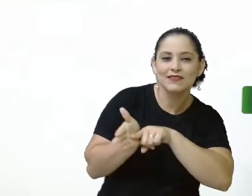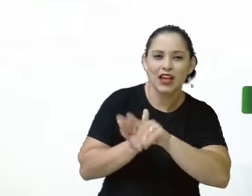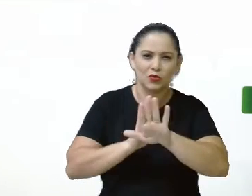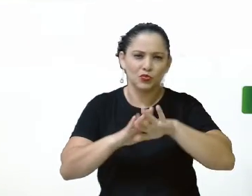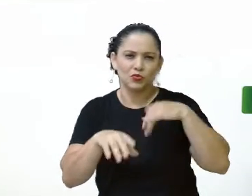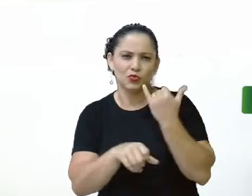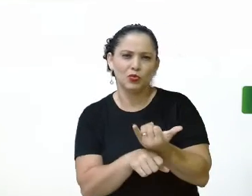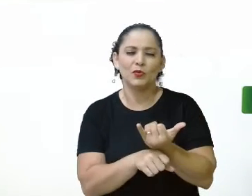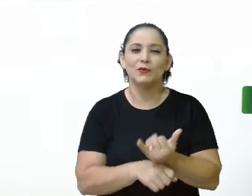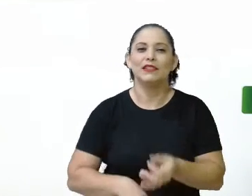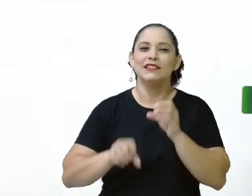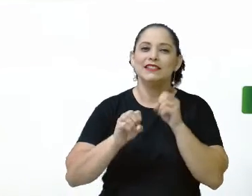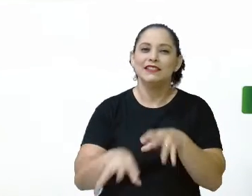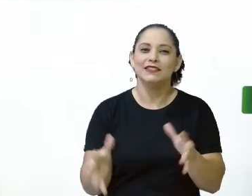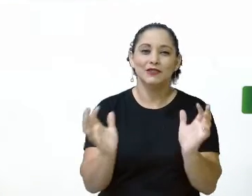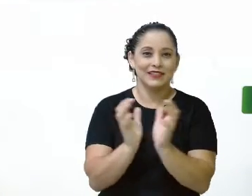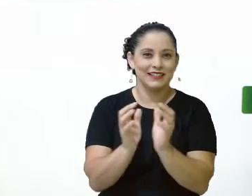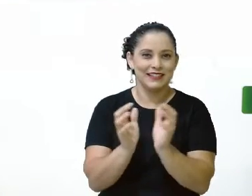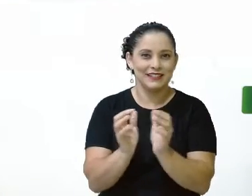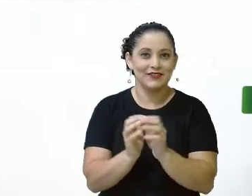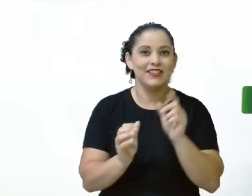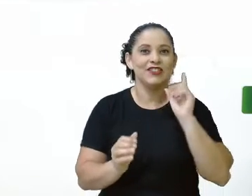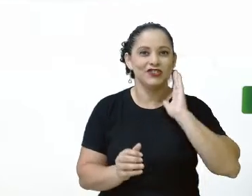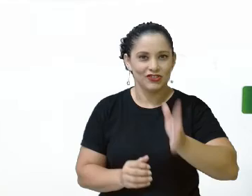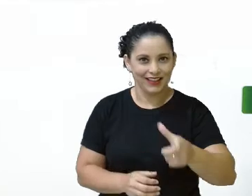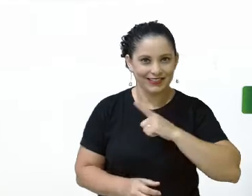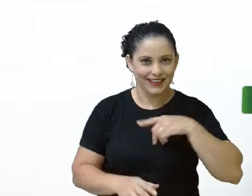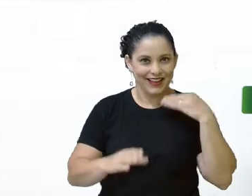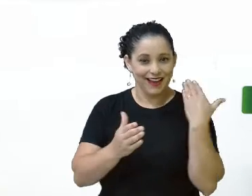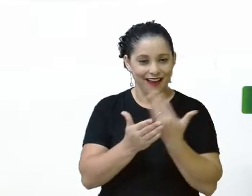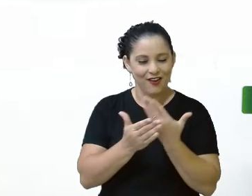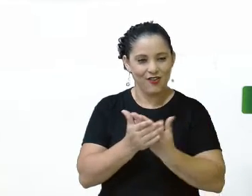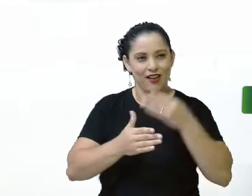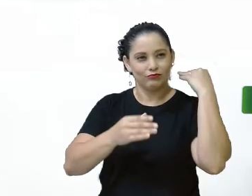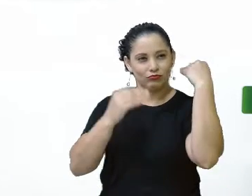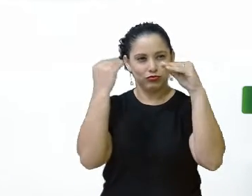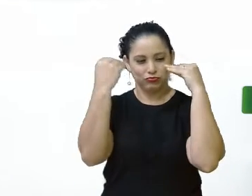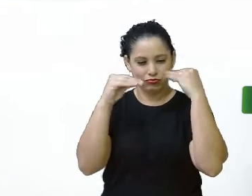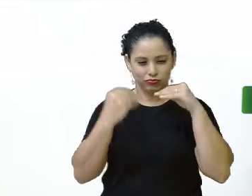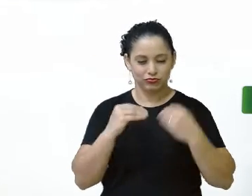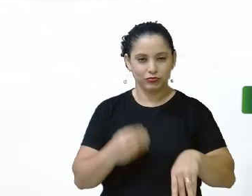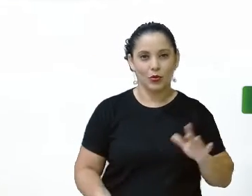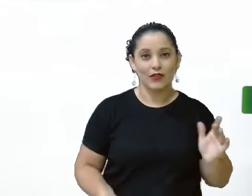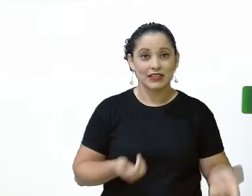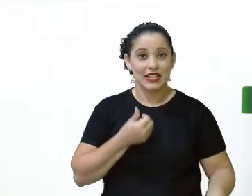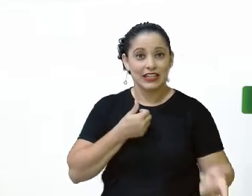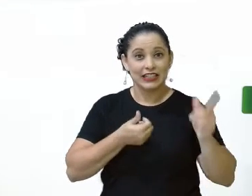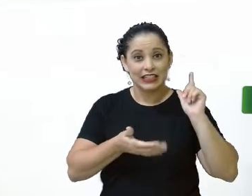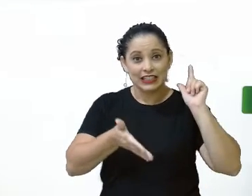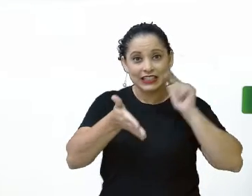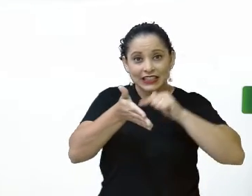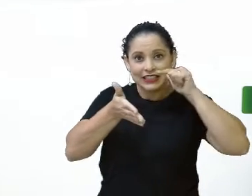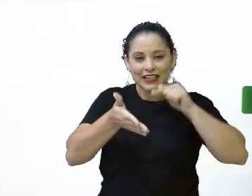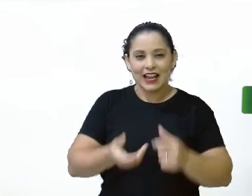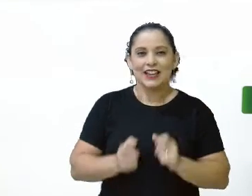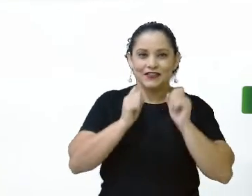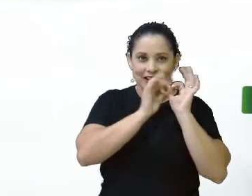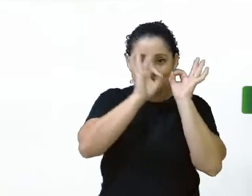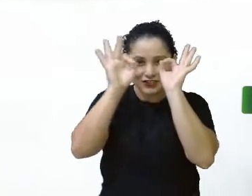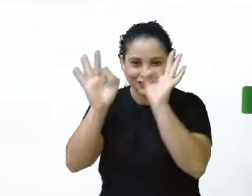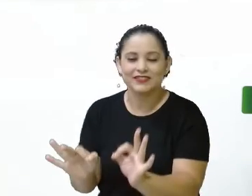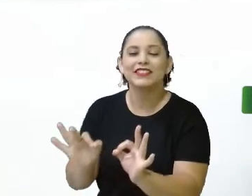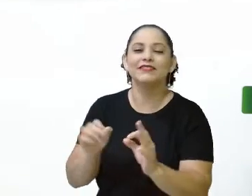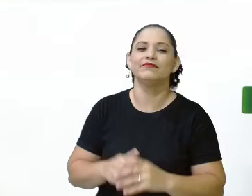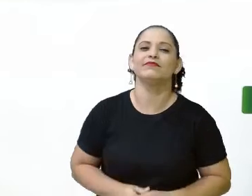Educa Recife. Essa aula vai estar lá, disponível para você assistir quantas vezes você quiser. Se